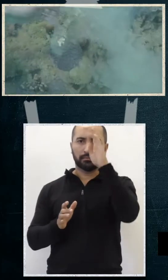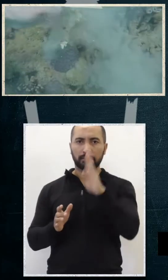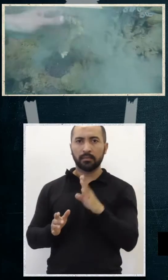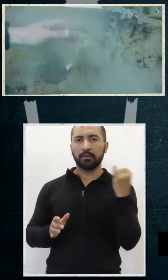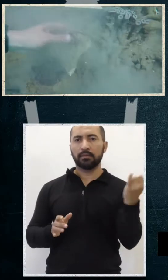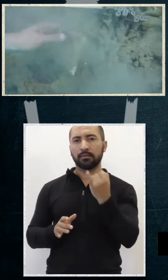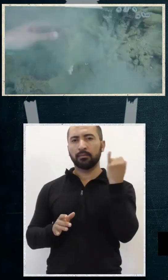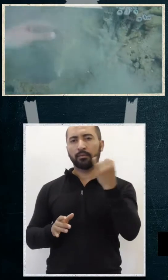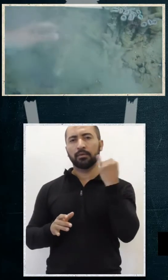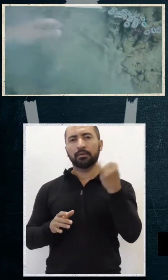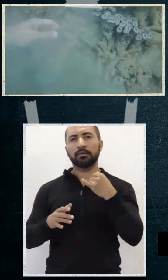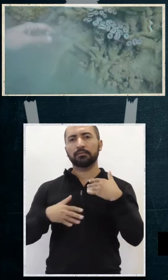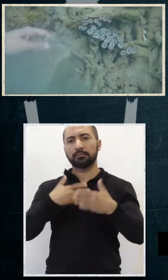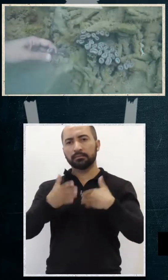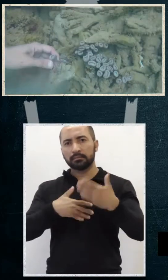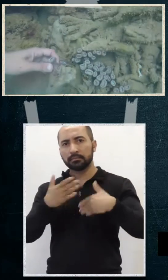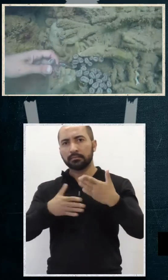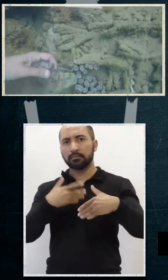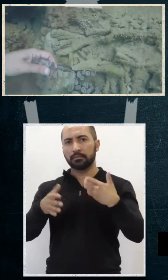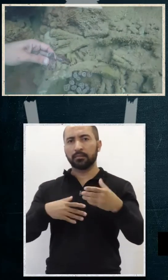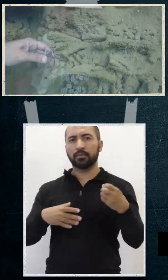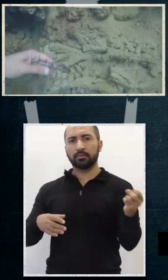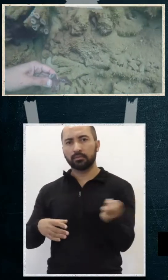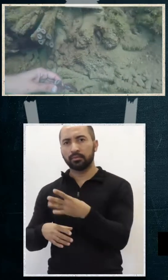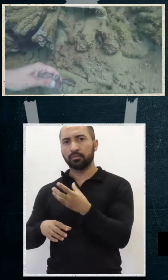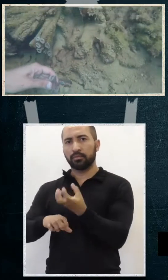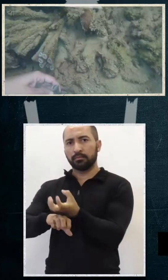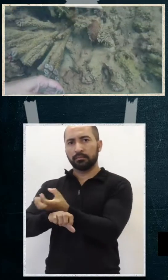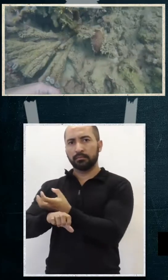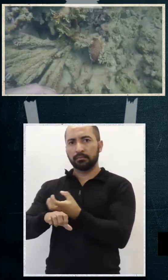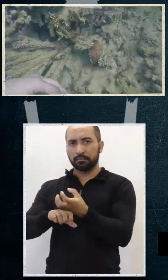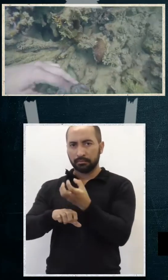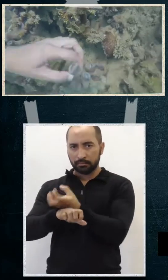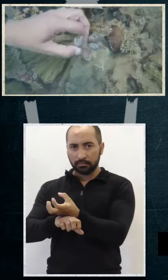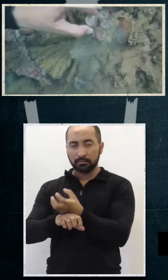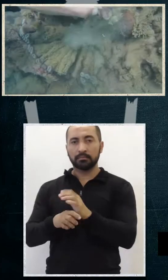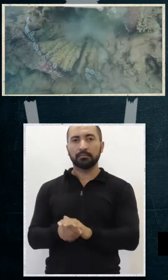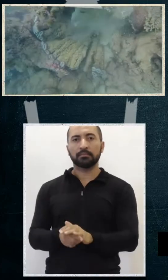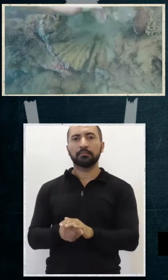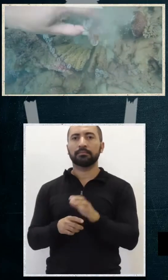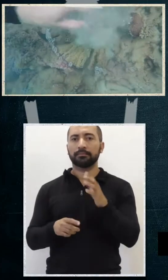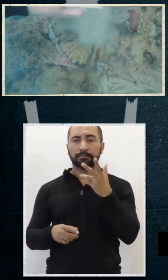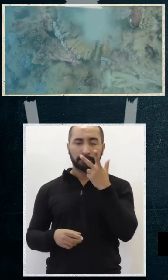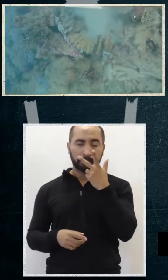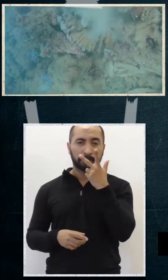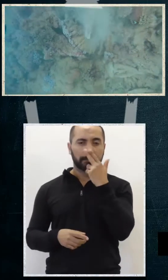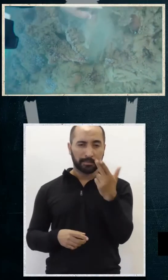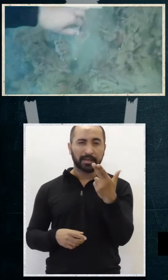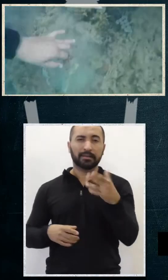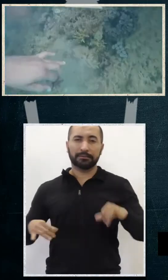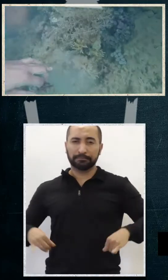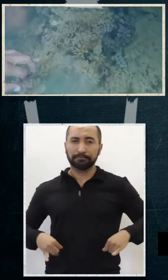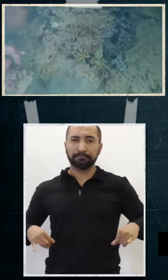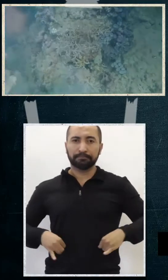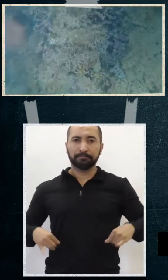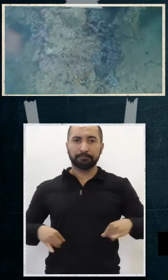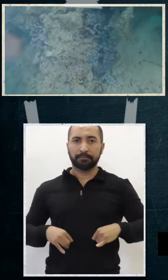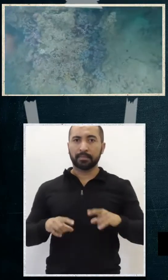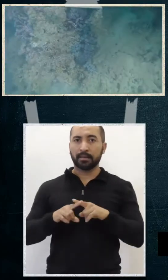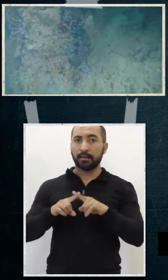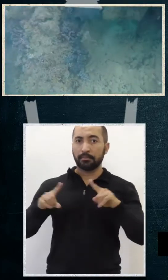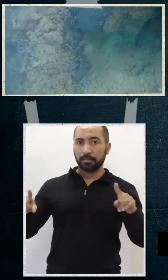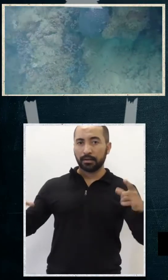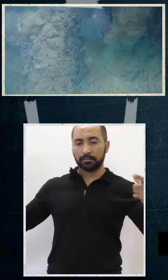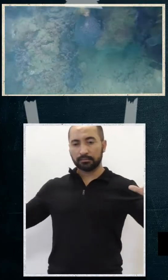prioritária, então esse trabalho traz informações que podem ajudar na conservação dessas populações, junto com o governo, junto com a gestão desses